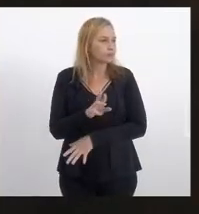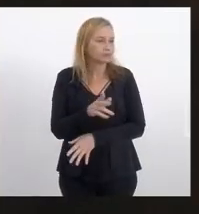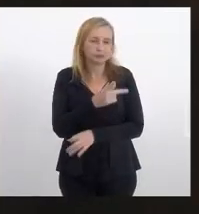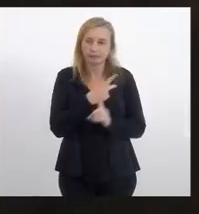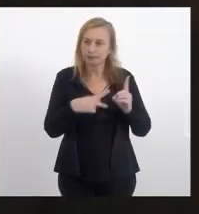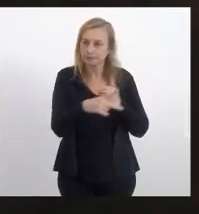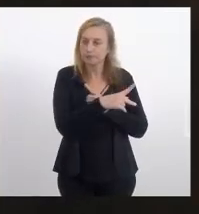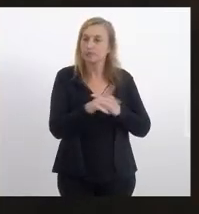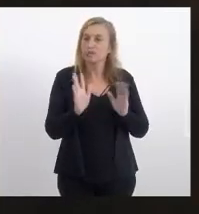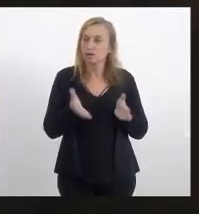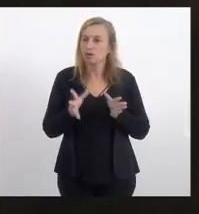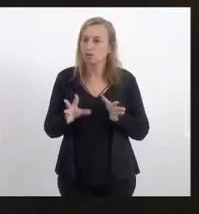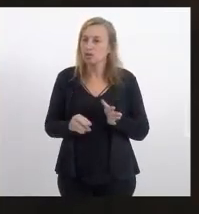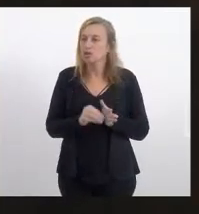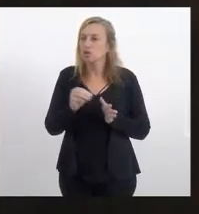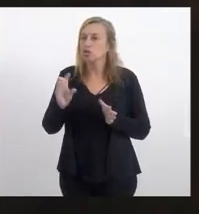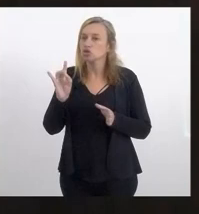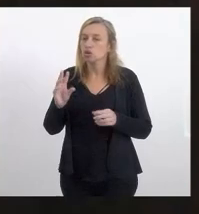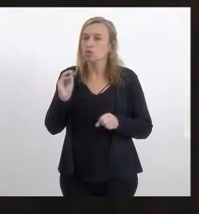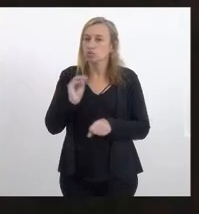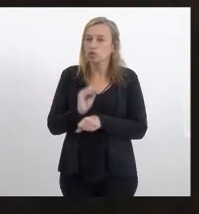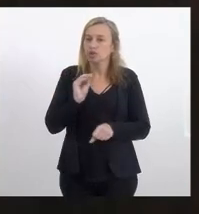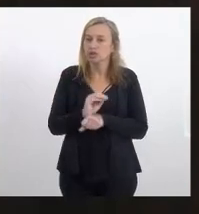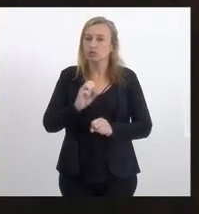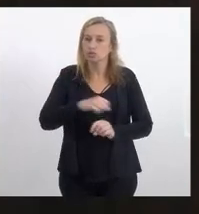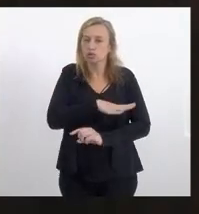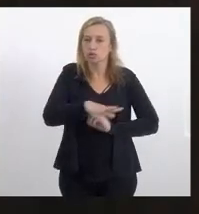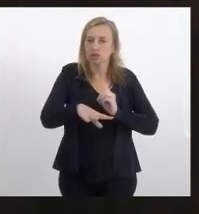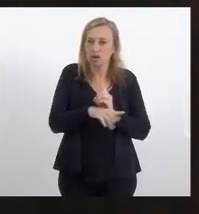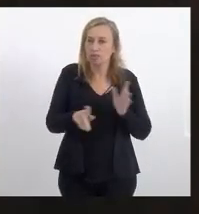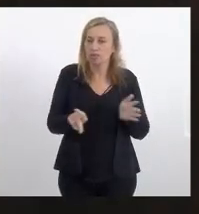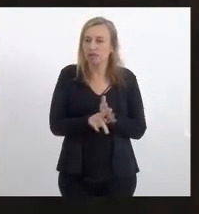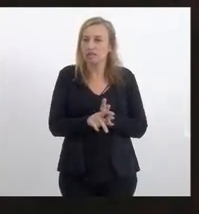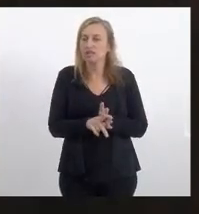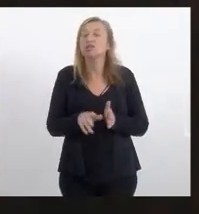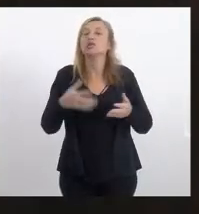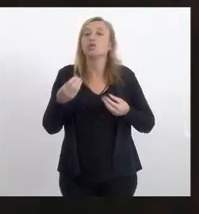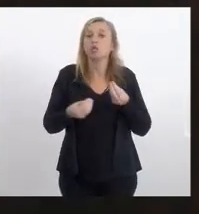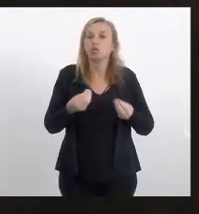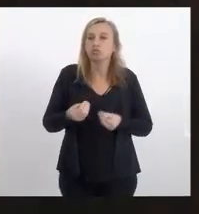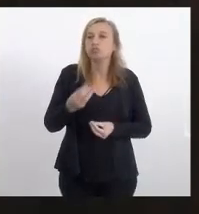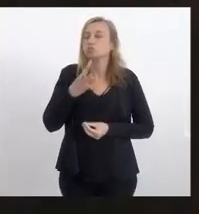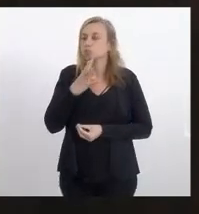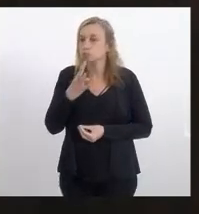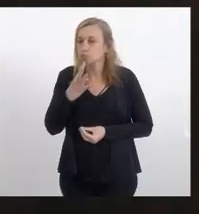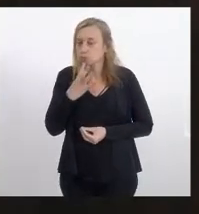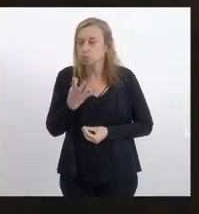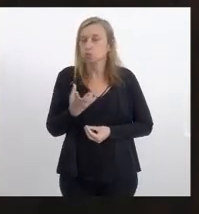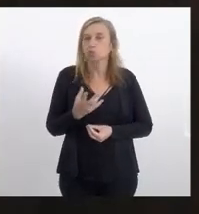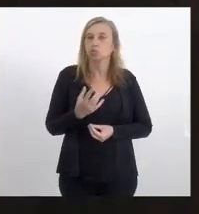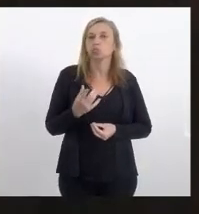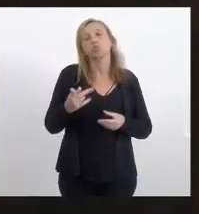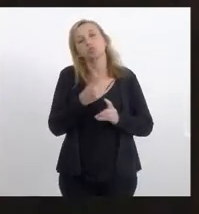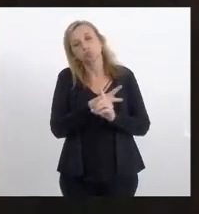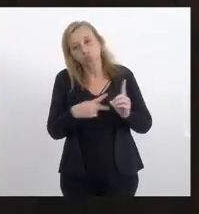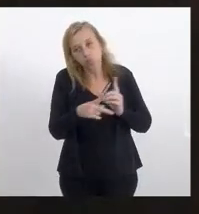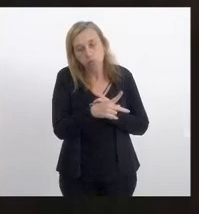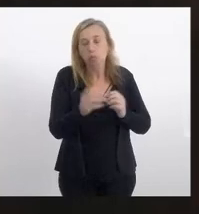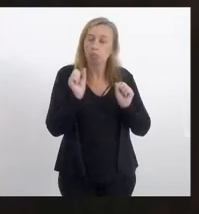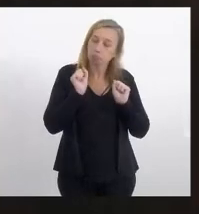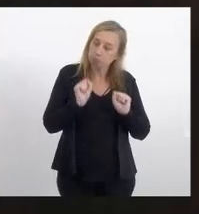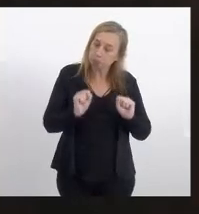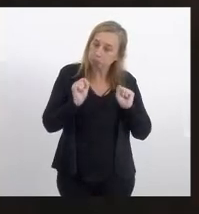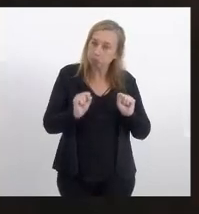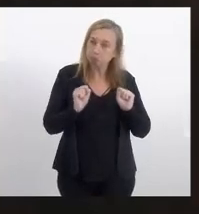militar agora faz parte da proteção social agora como a gente conhece tem um super two da Previdência a